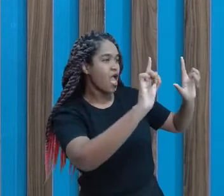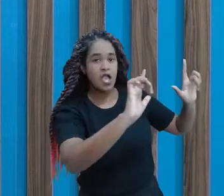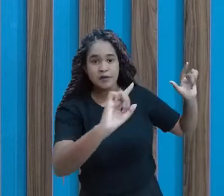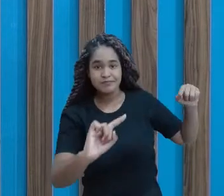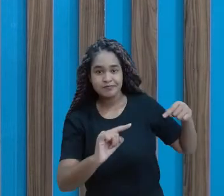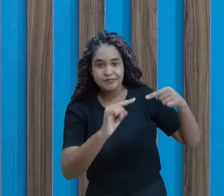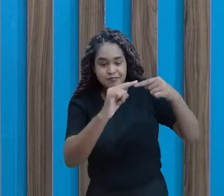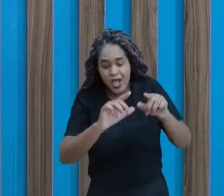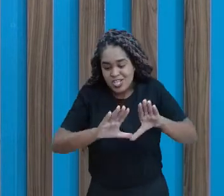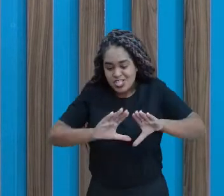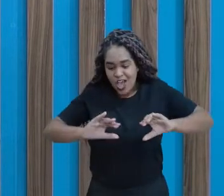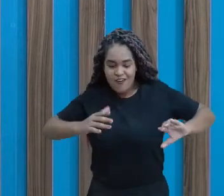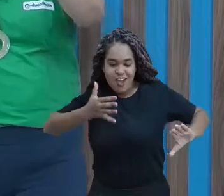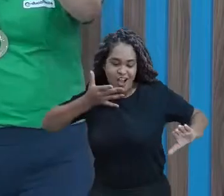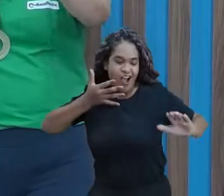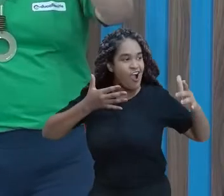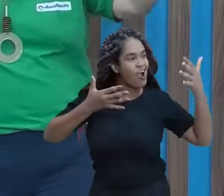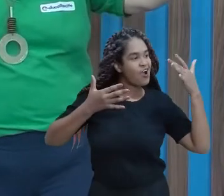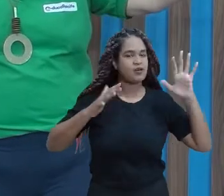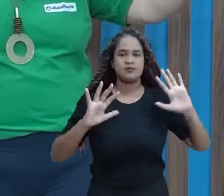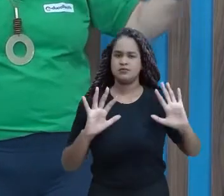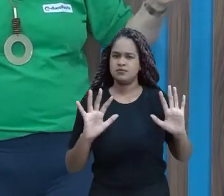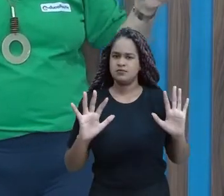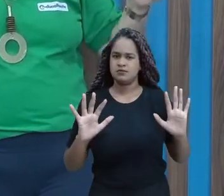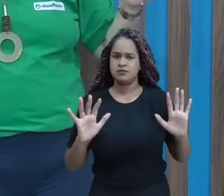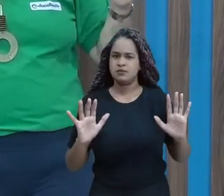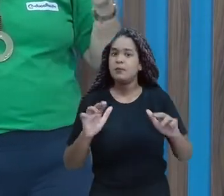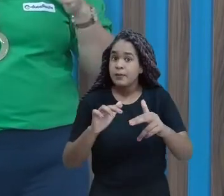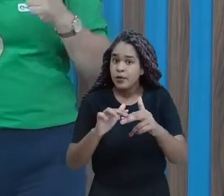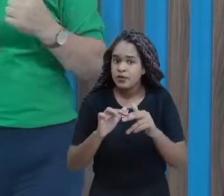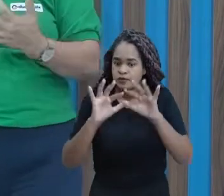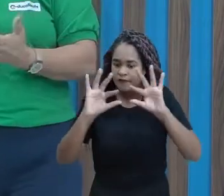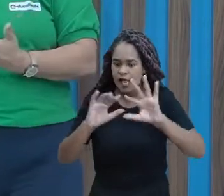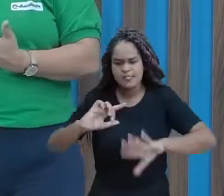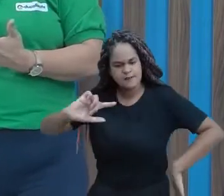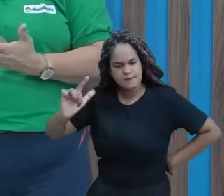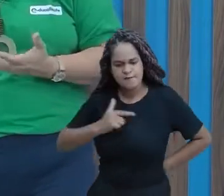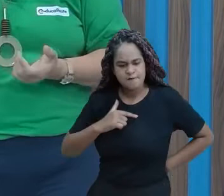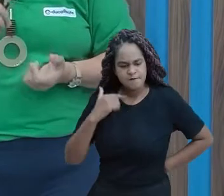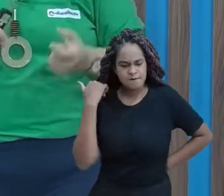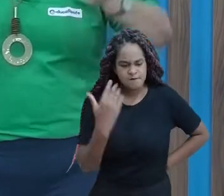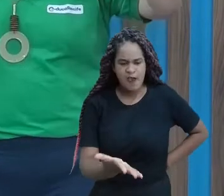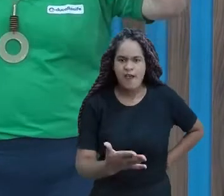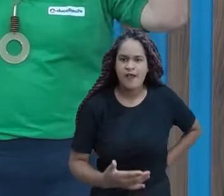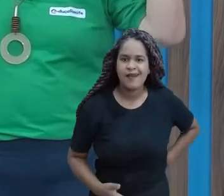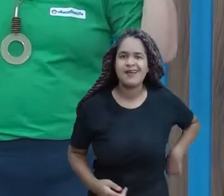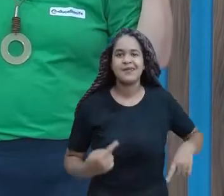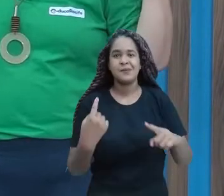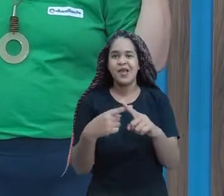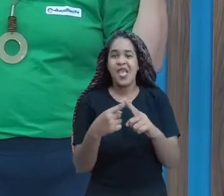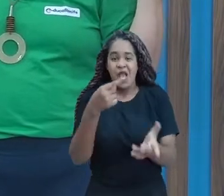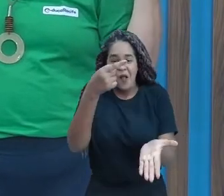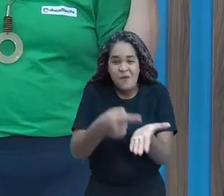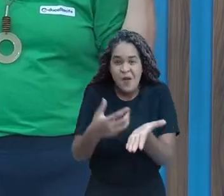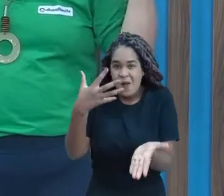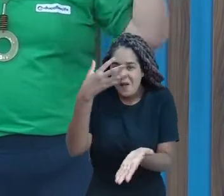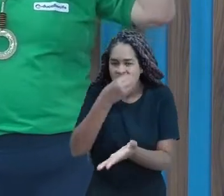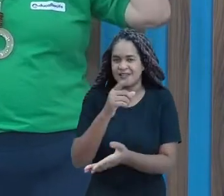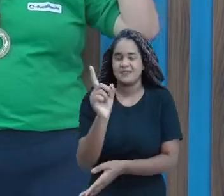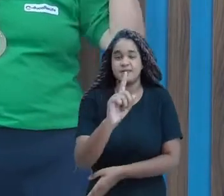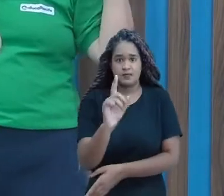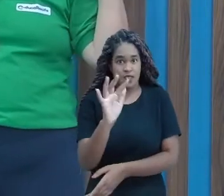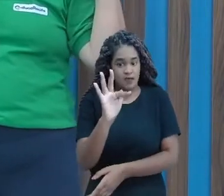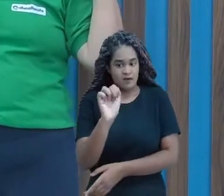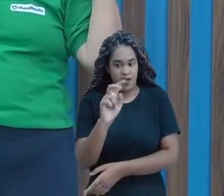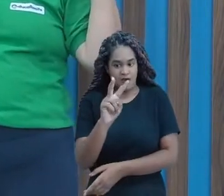sofá. Entendeu? Por isso que ela é feia, porque ele não tem mais o compromisso com a beleza. Lembram da fala do Favaretto, lá